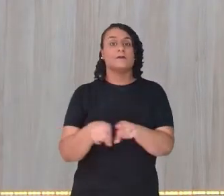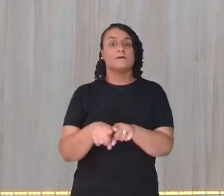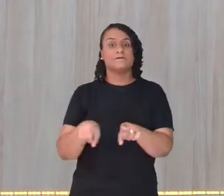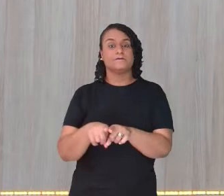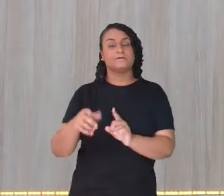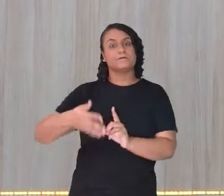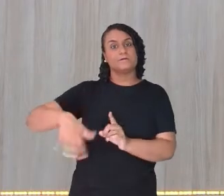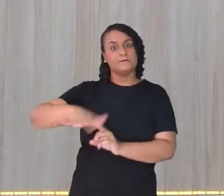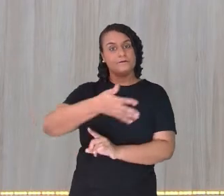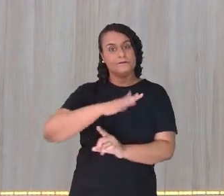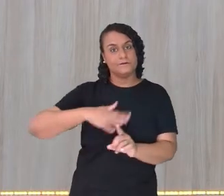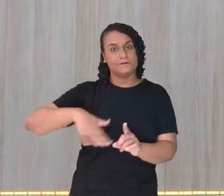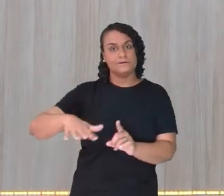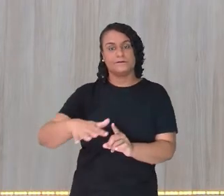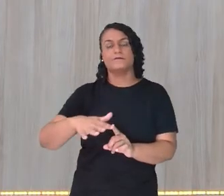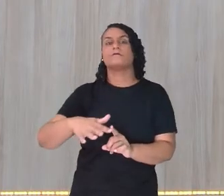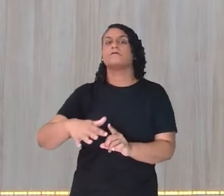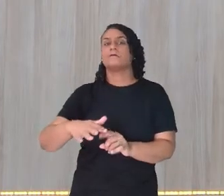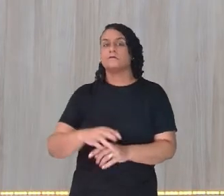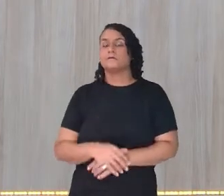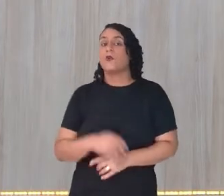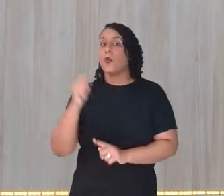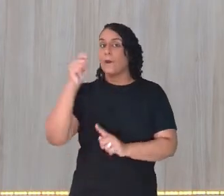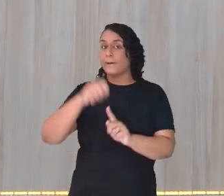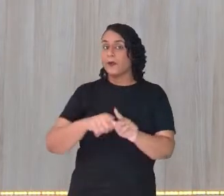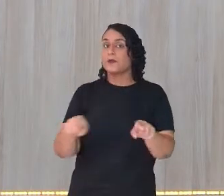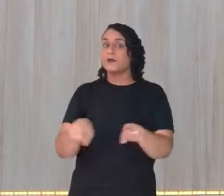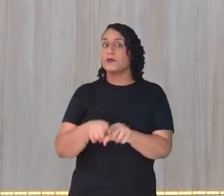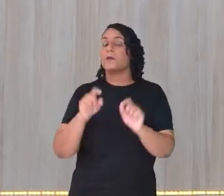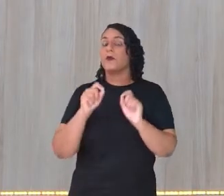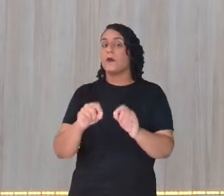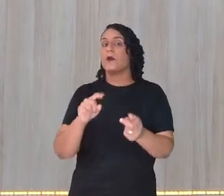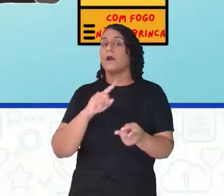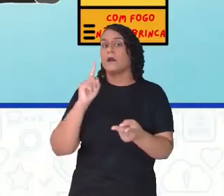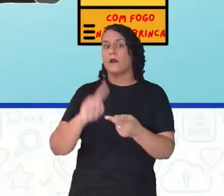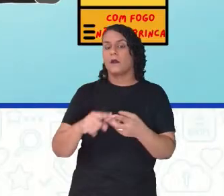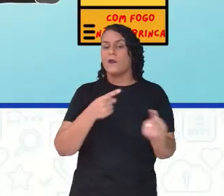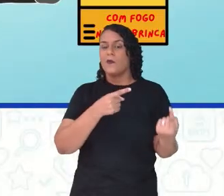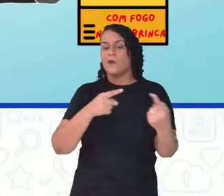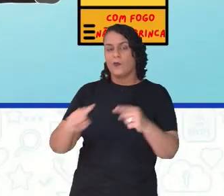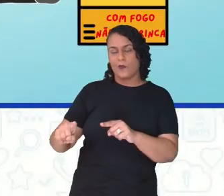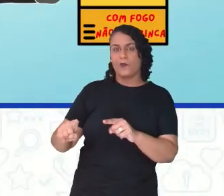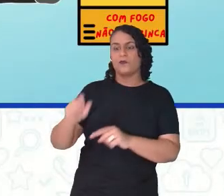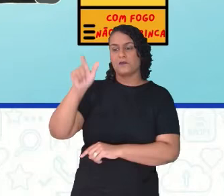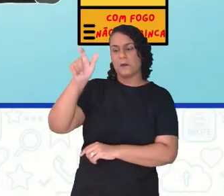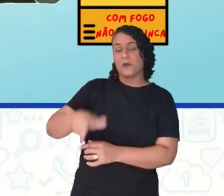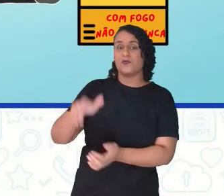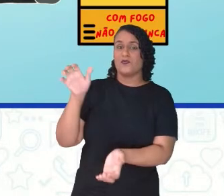do meio ambiente, esse mês é o mês, olha, contra a violência à pessoa